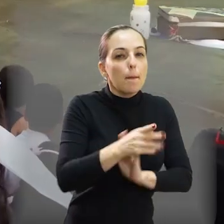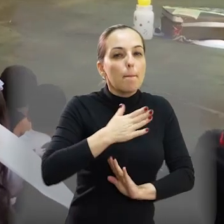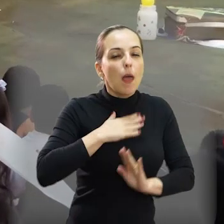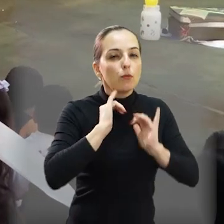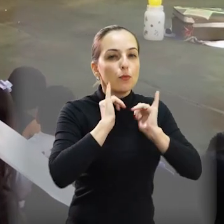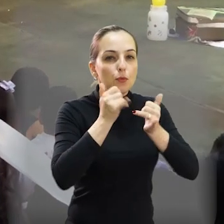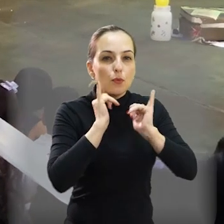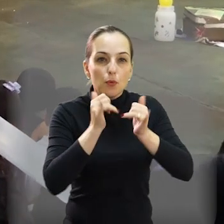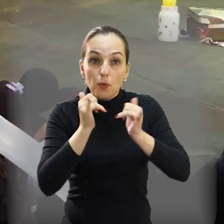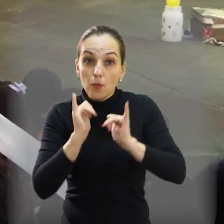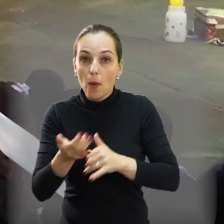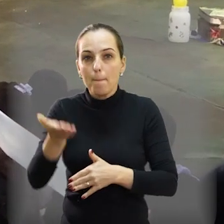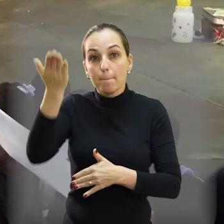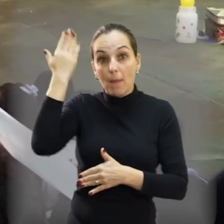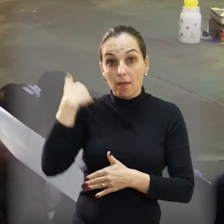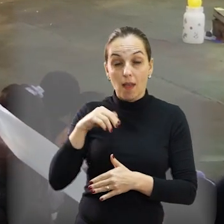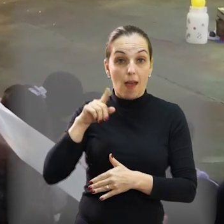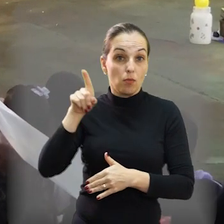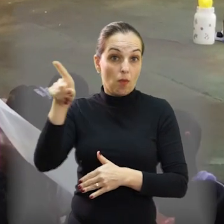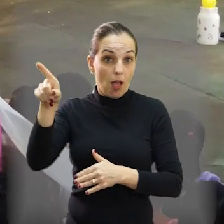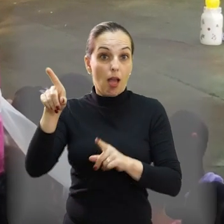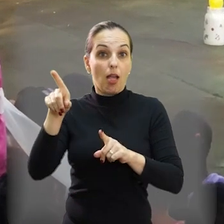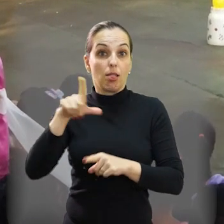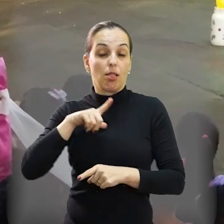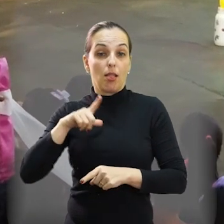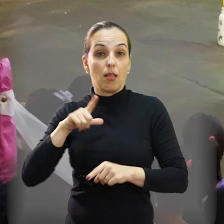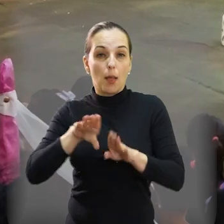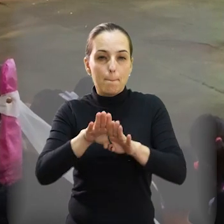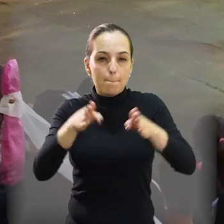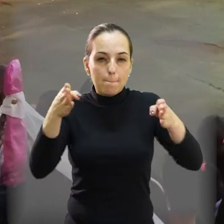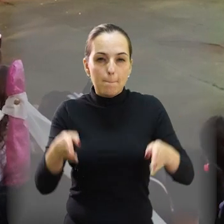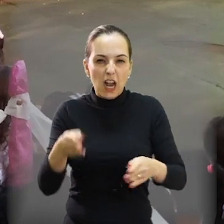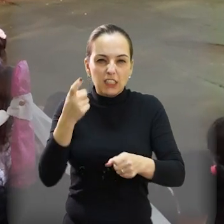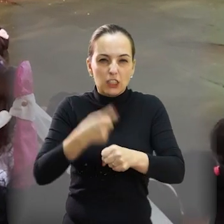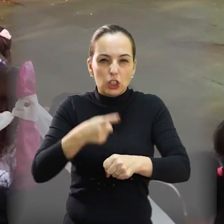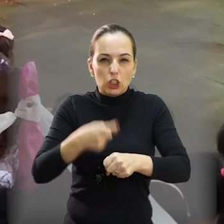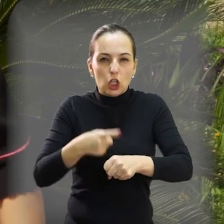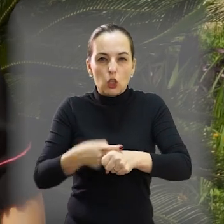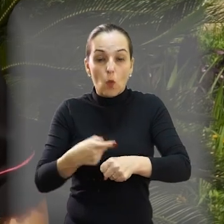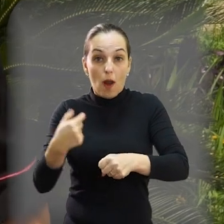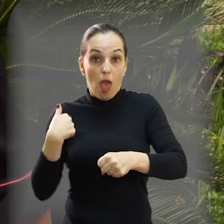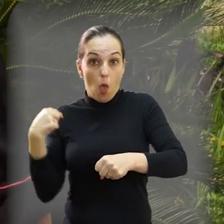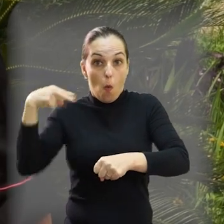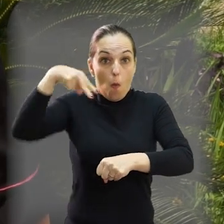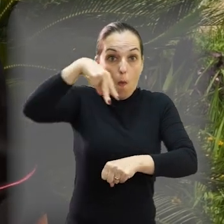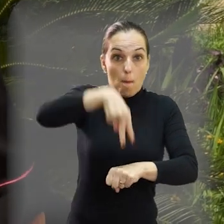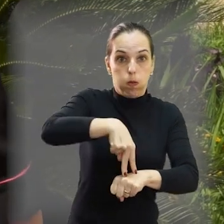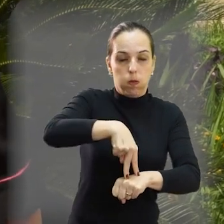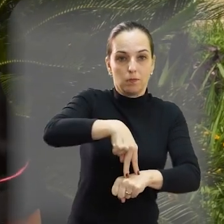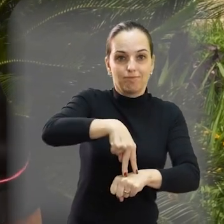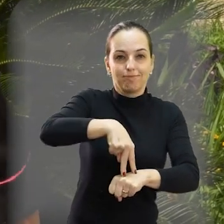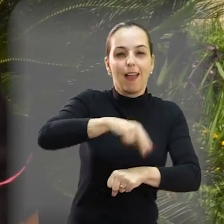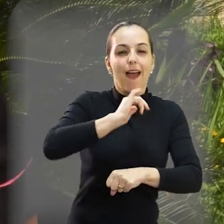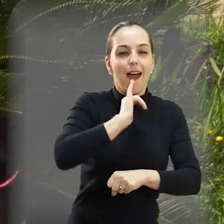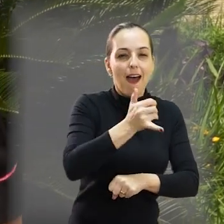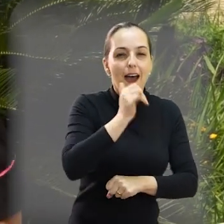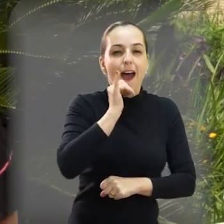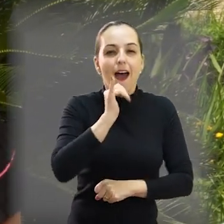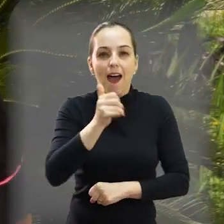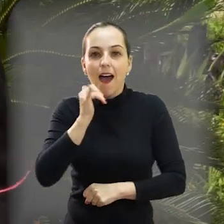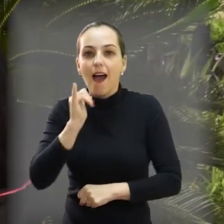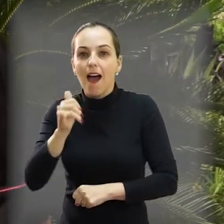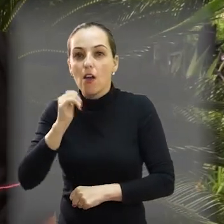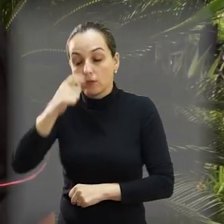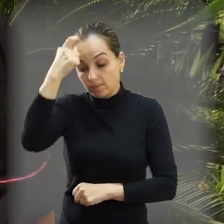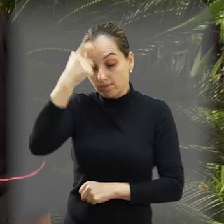é que lá, nessa época, existiam mesas que eram de concreto. E eu subia